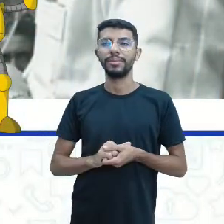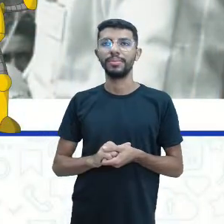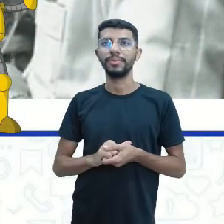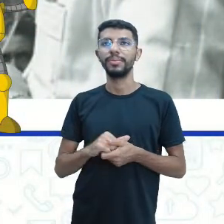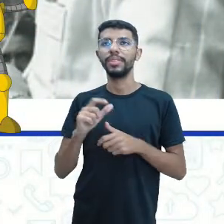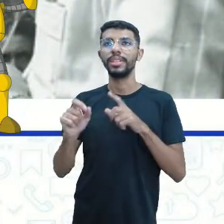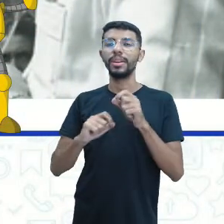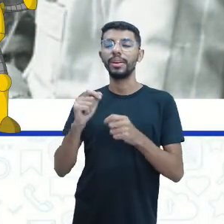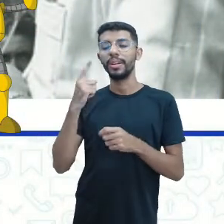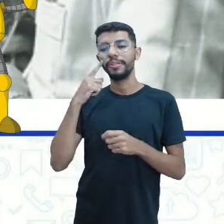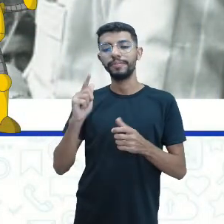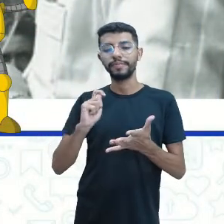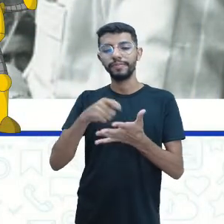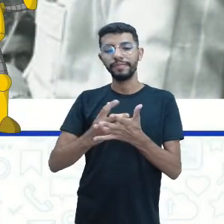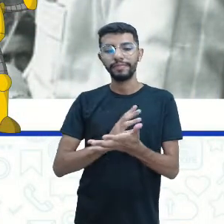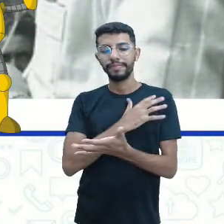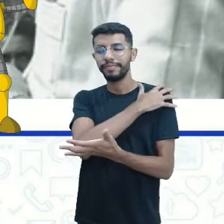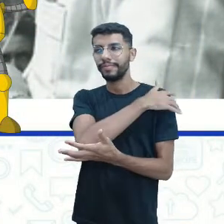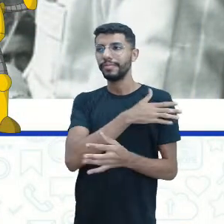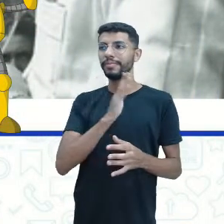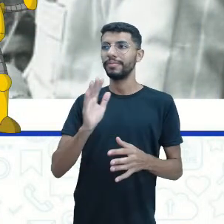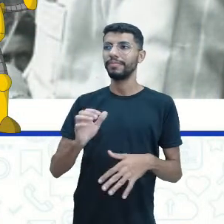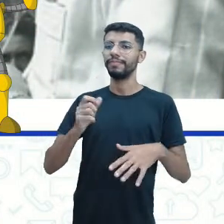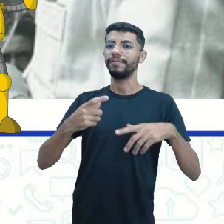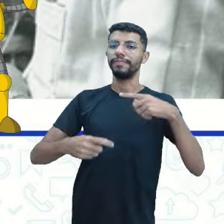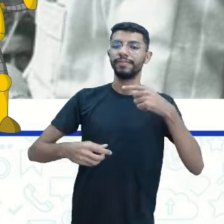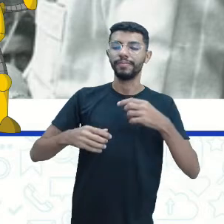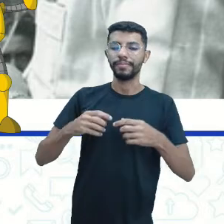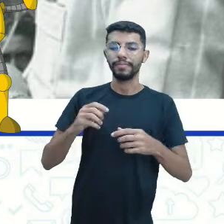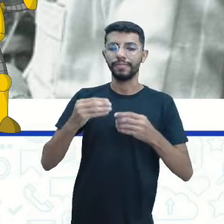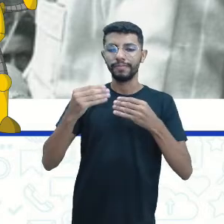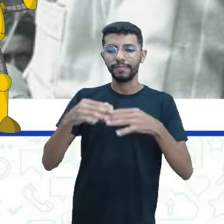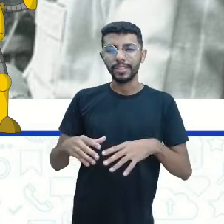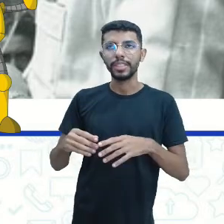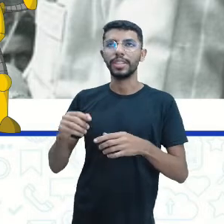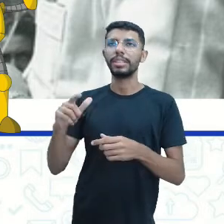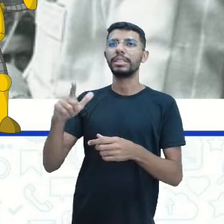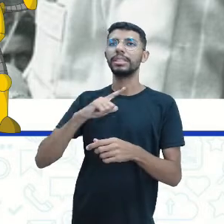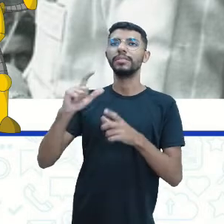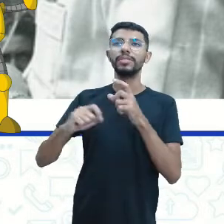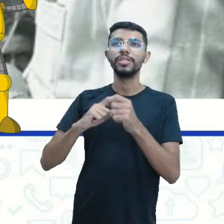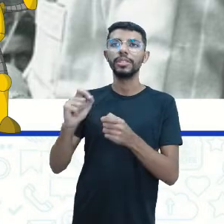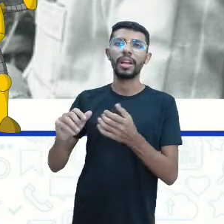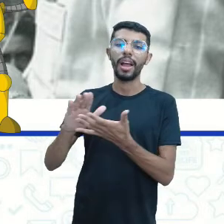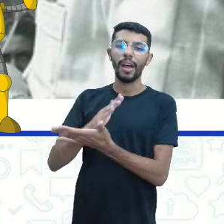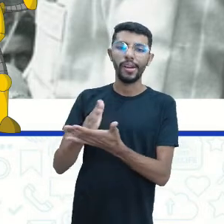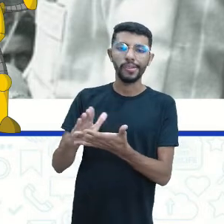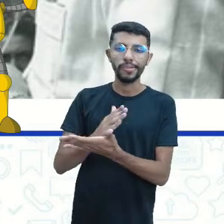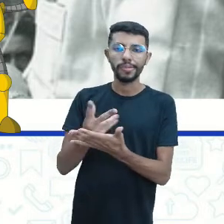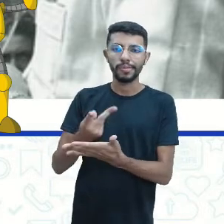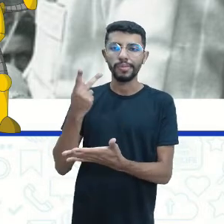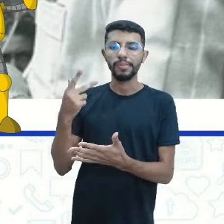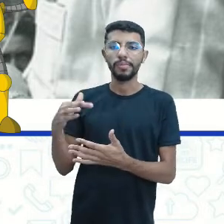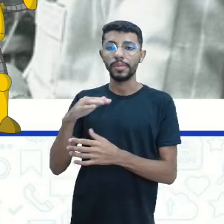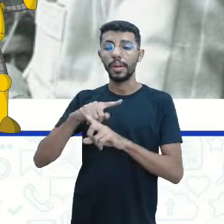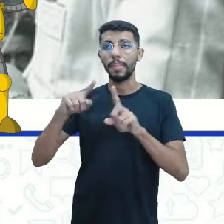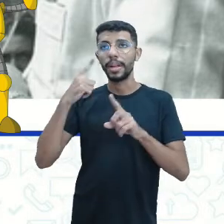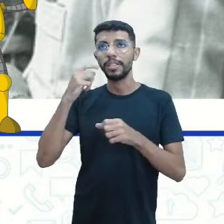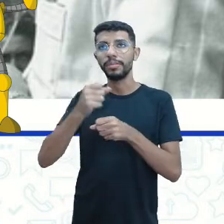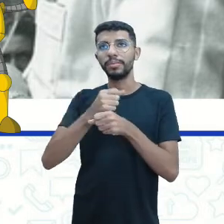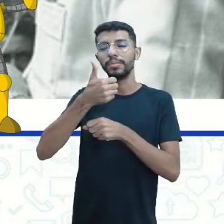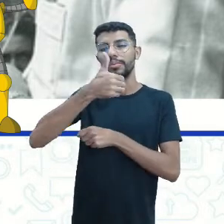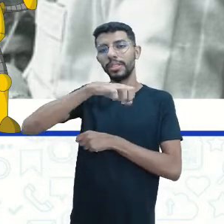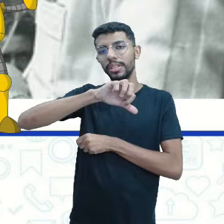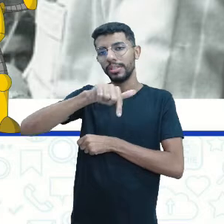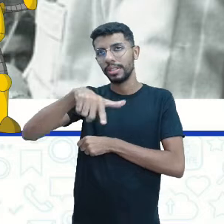embora nós tenhamos alguns grupos mais radicais, de militares que ainda tentaram fazer atentados à bomba e tal, mas de 1979,